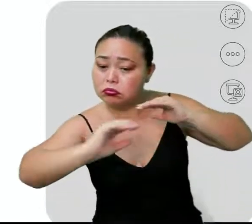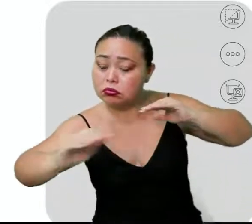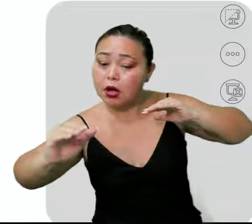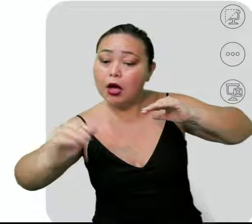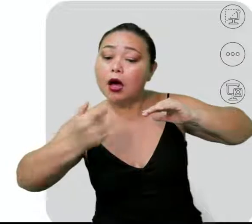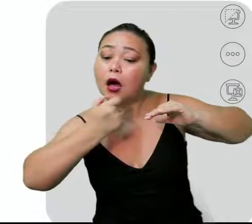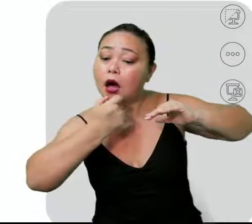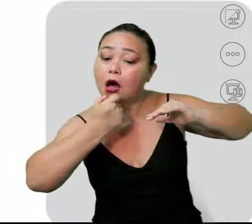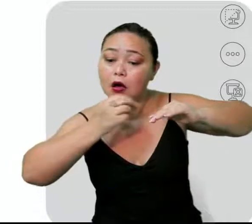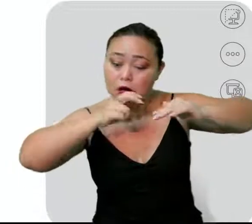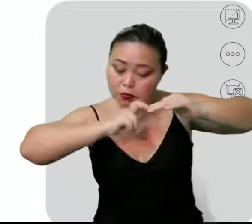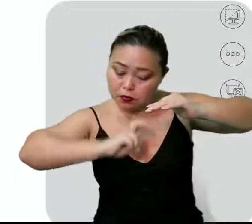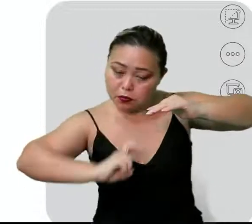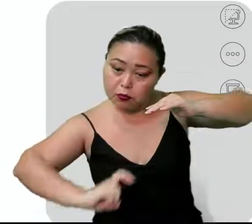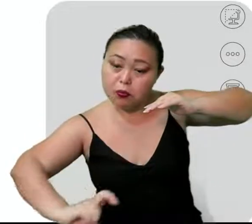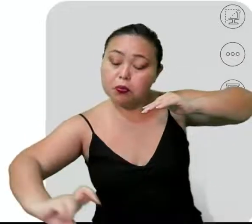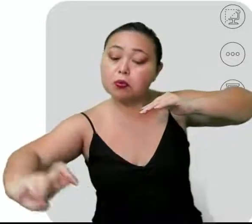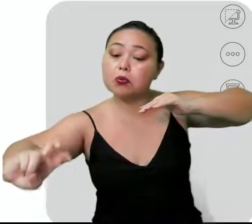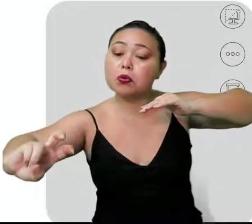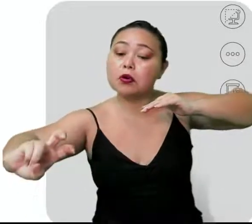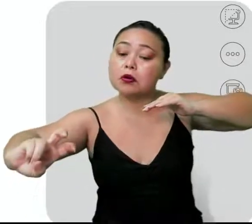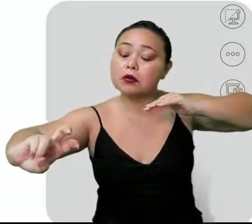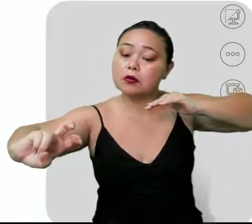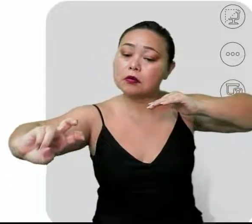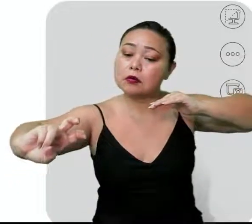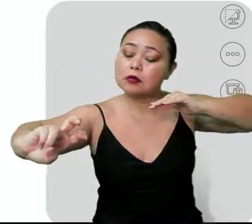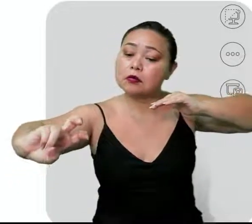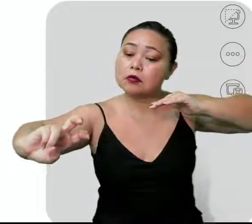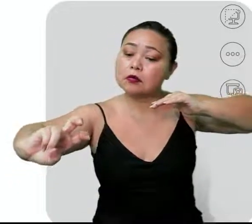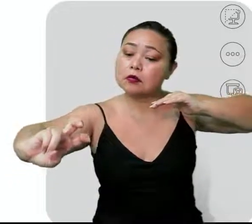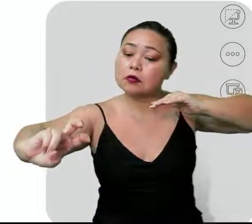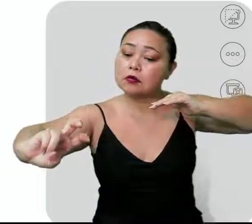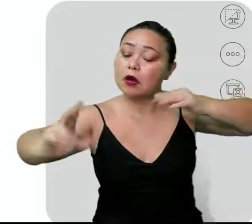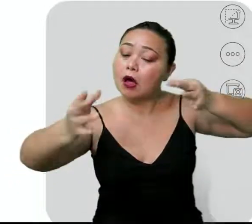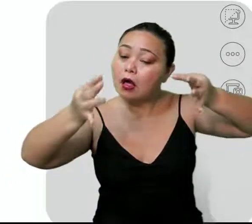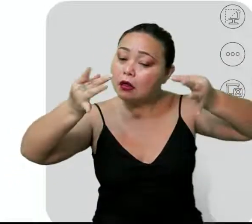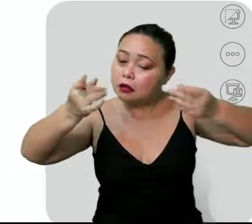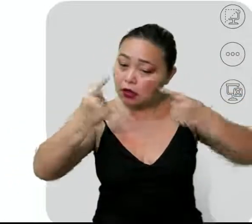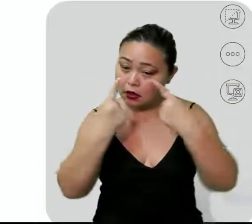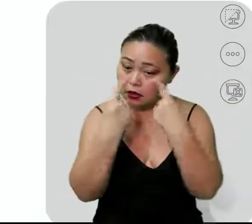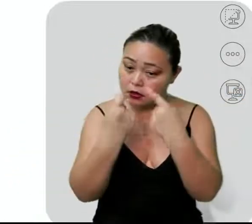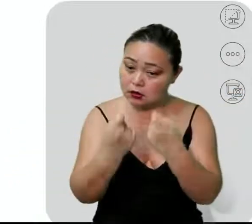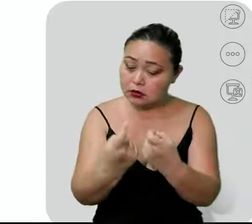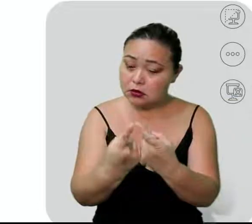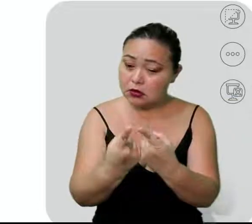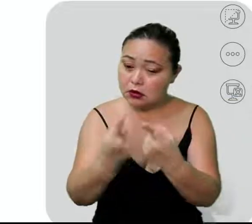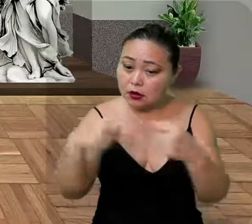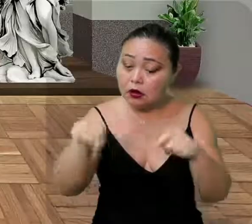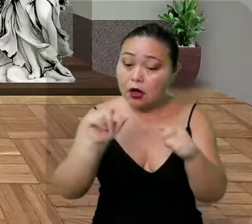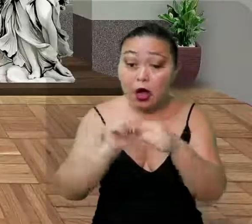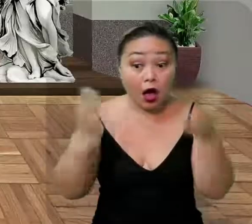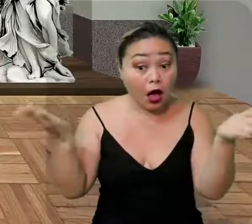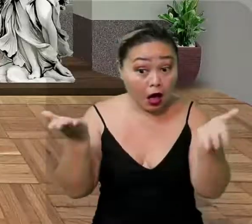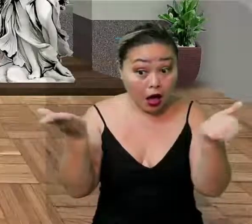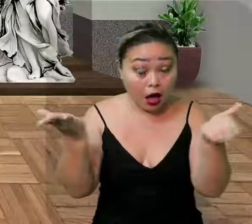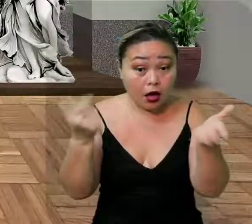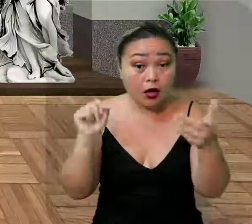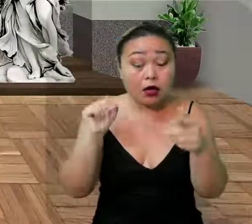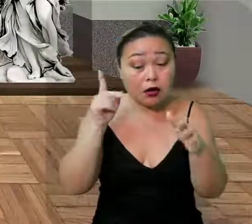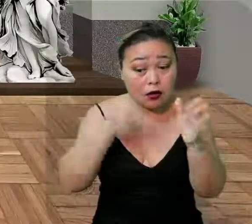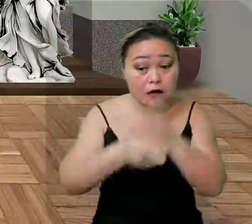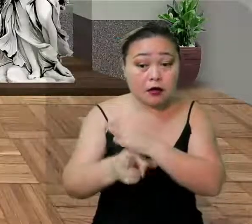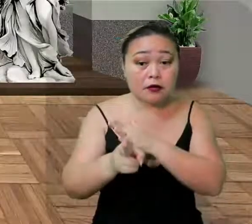Inglaterra subterrâneo a homem deve tá interessante para você ver que até hoje